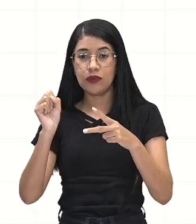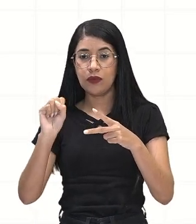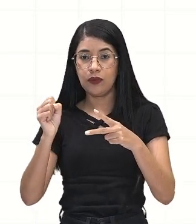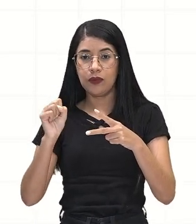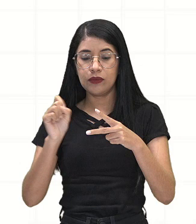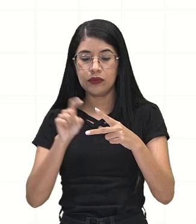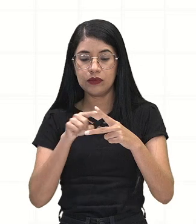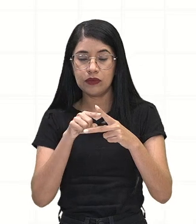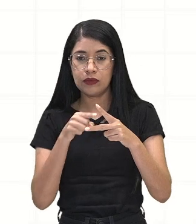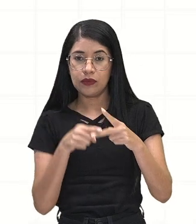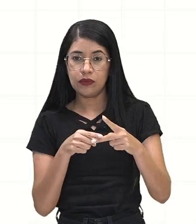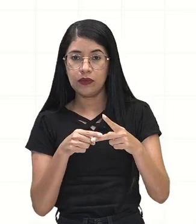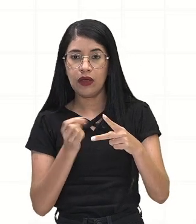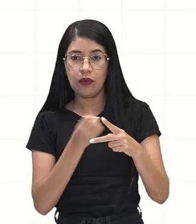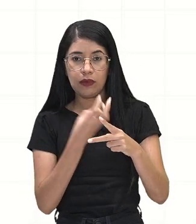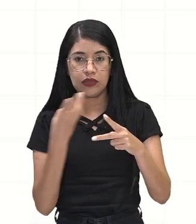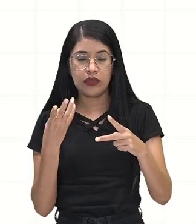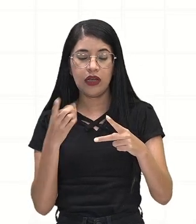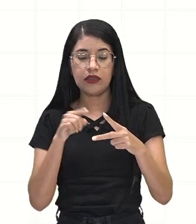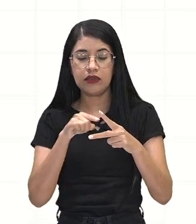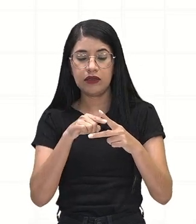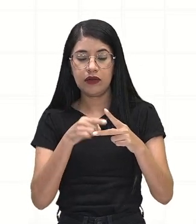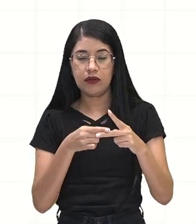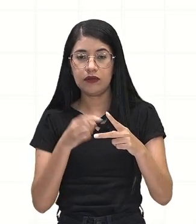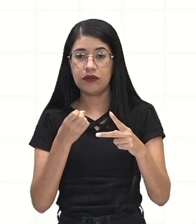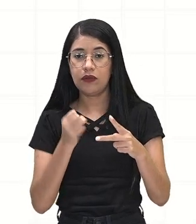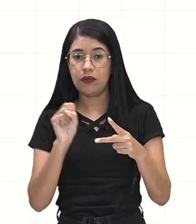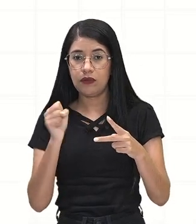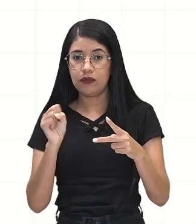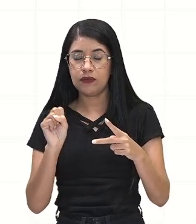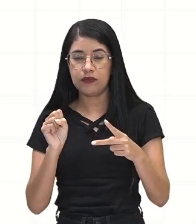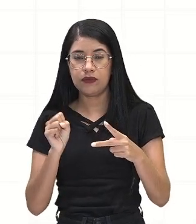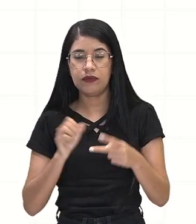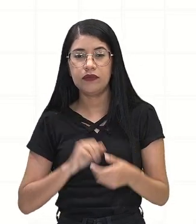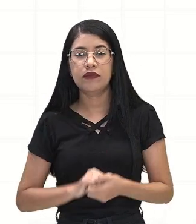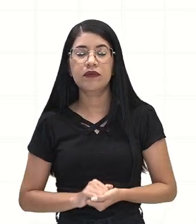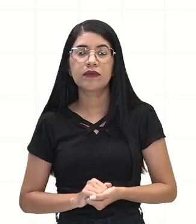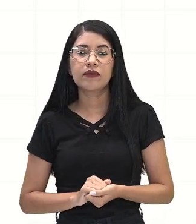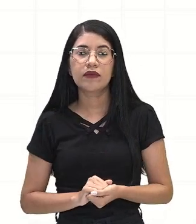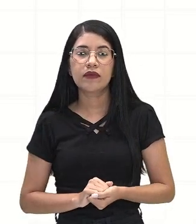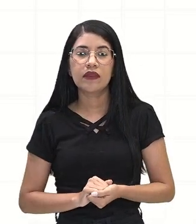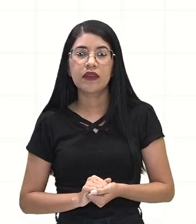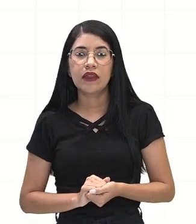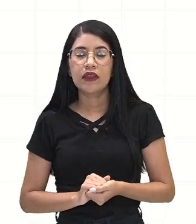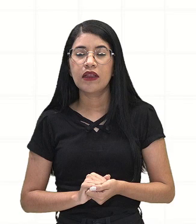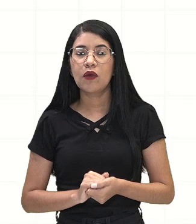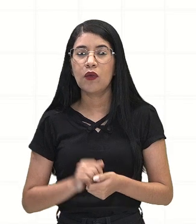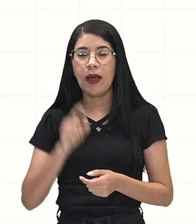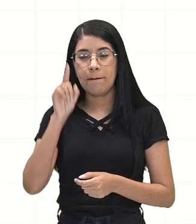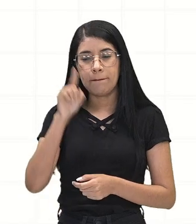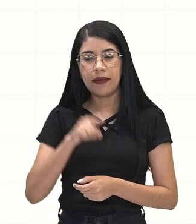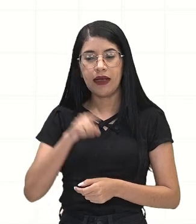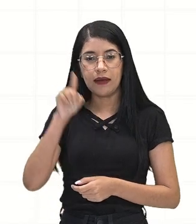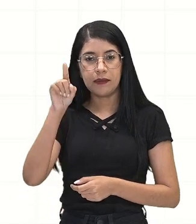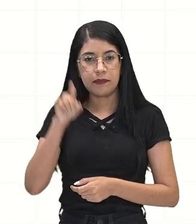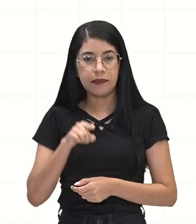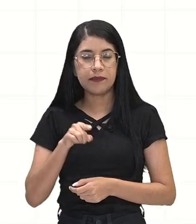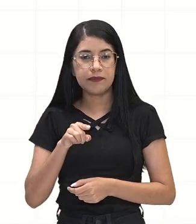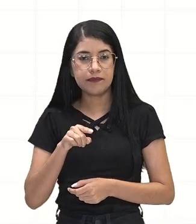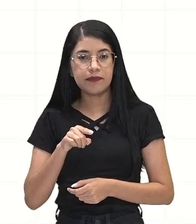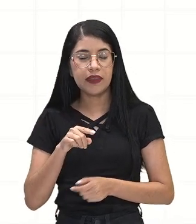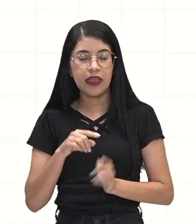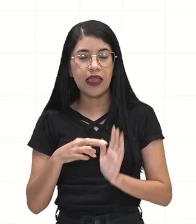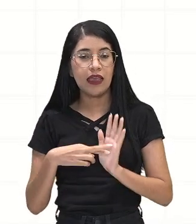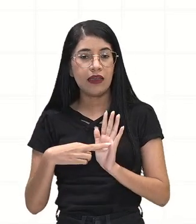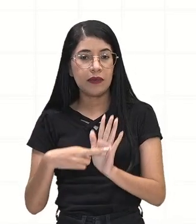beleza? Então, ó, ao traçarmos duas retas paralelas, esse sinal aqui, ó, esse símbolo, significa que as retas são paralelas,